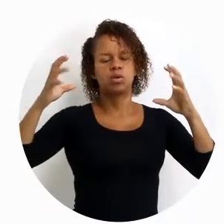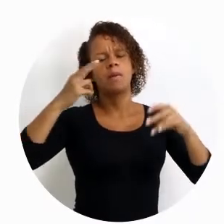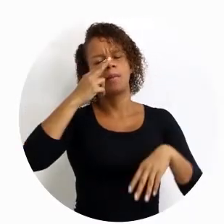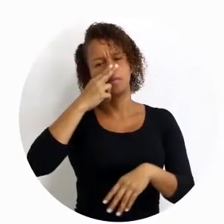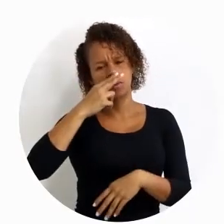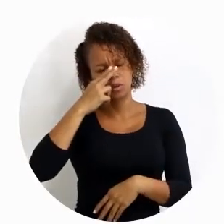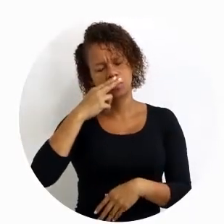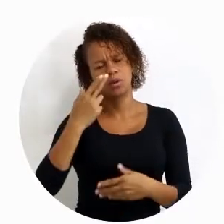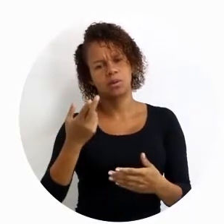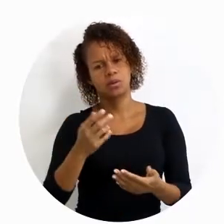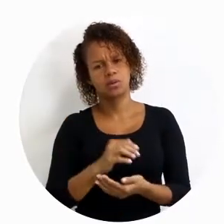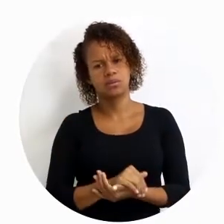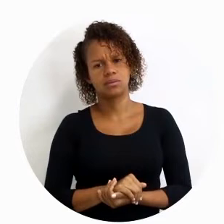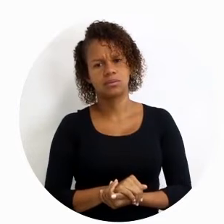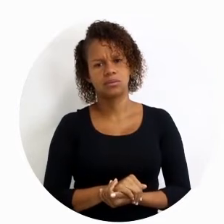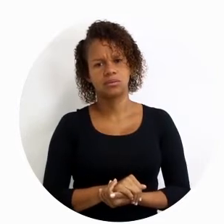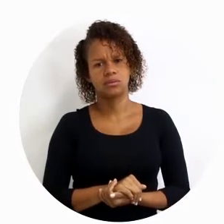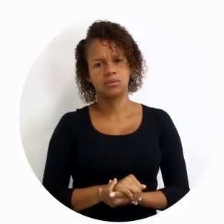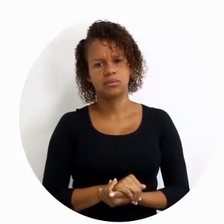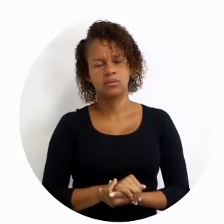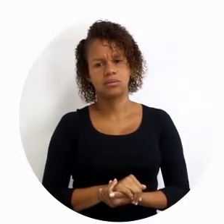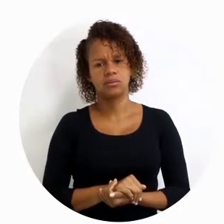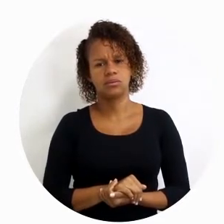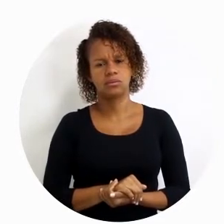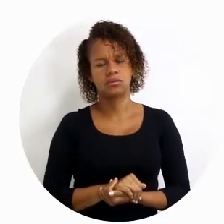A mesma coisa